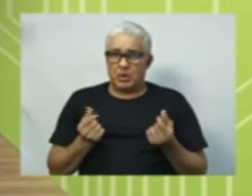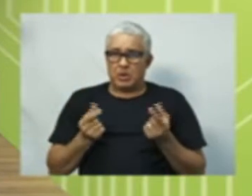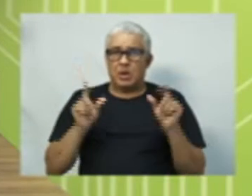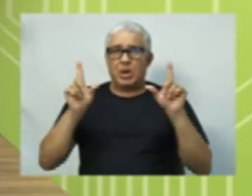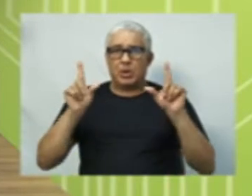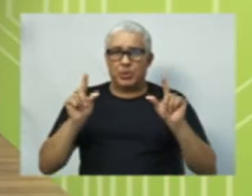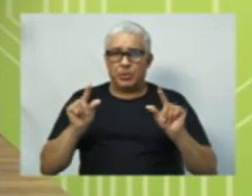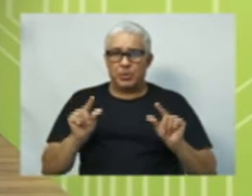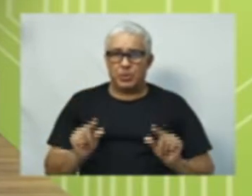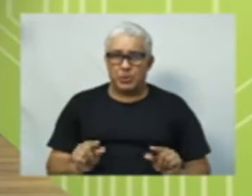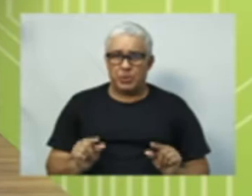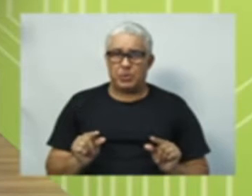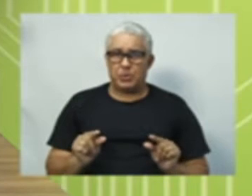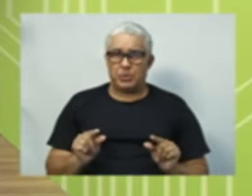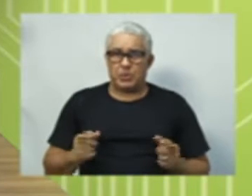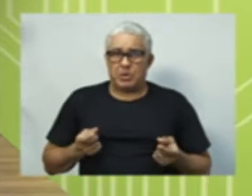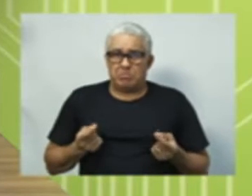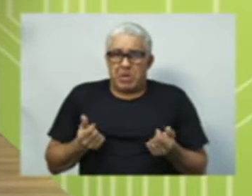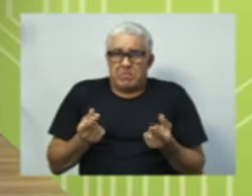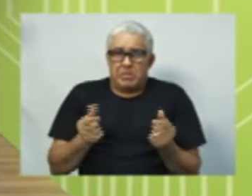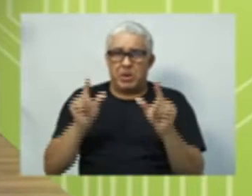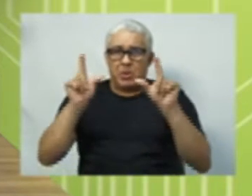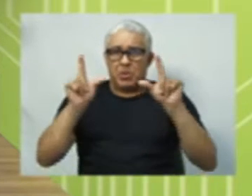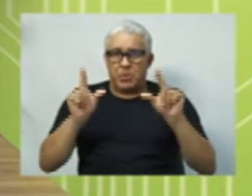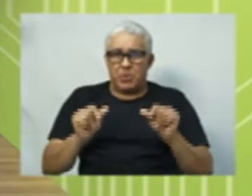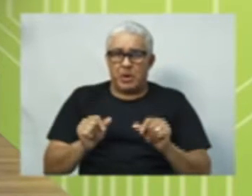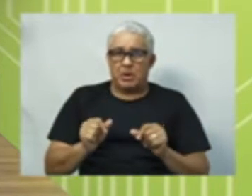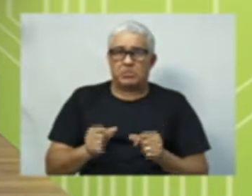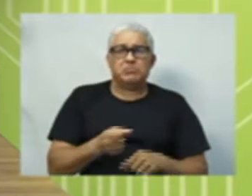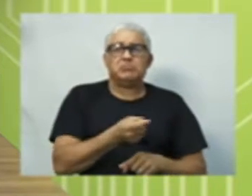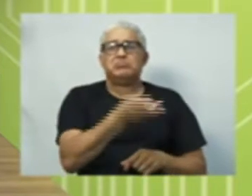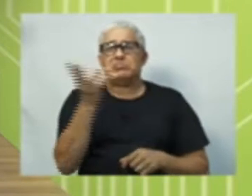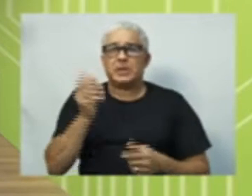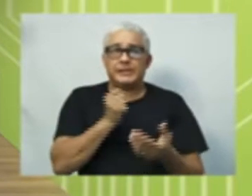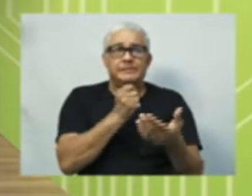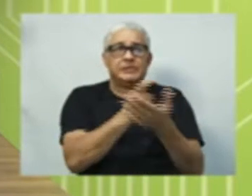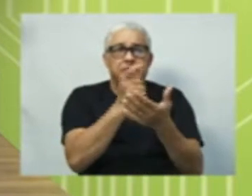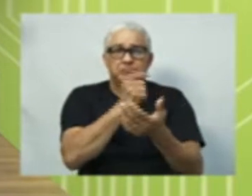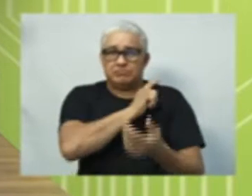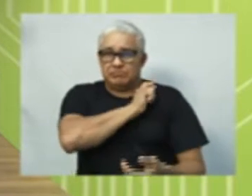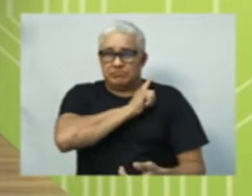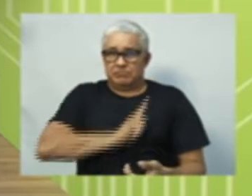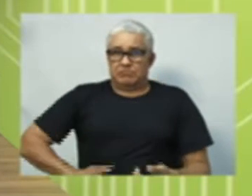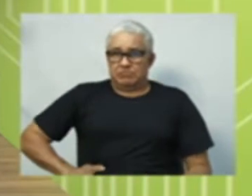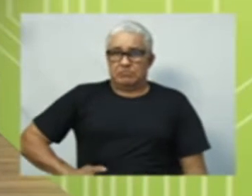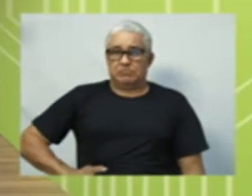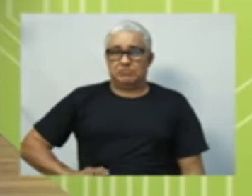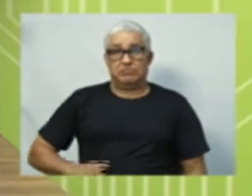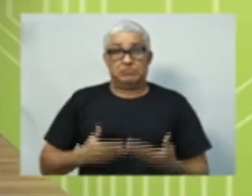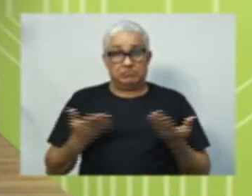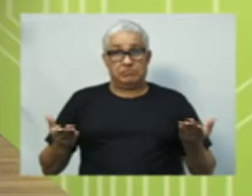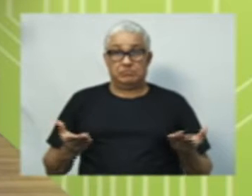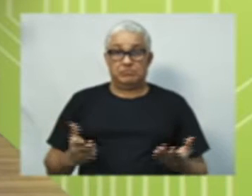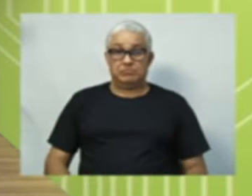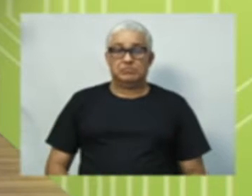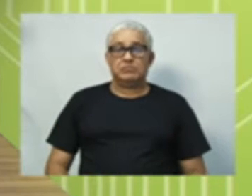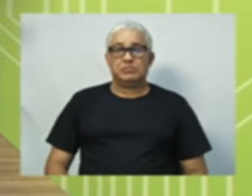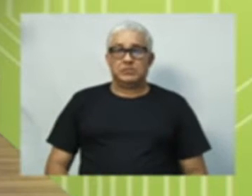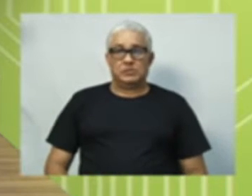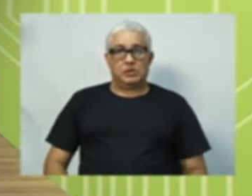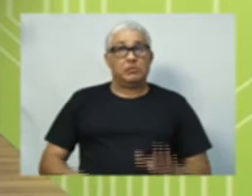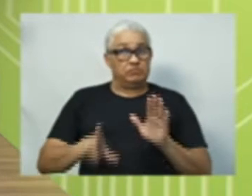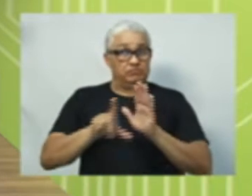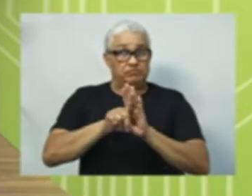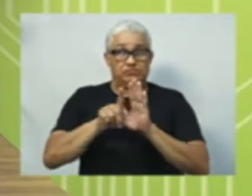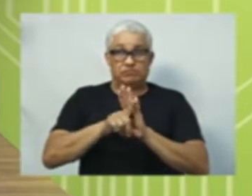né? Reduzir nossos gastos, o quanto gastamos de dinheiro pagando ao governo. Mas isso sempre de forma